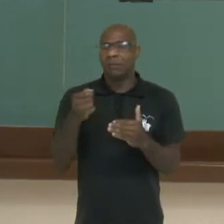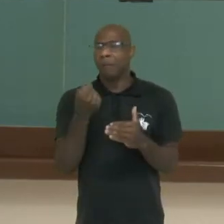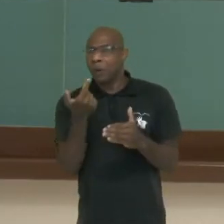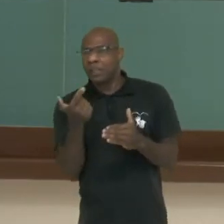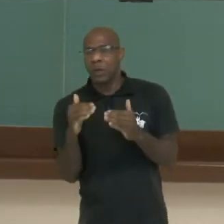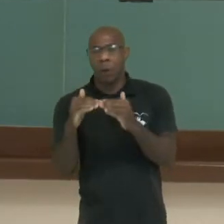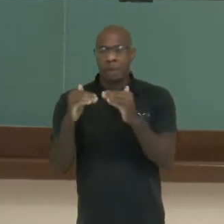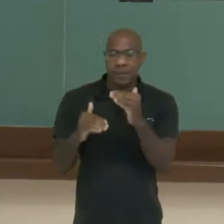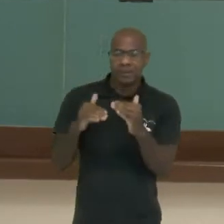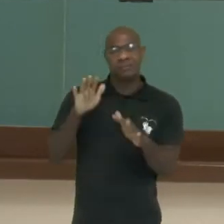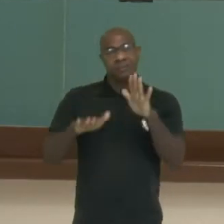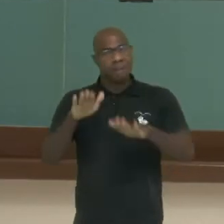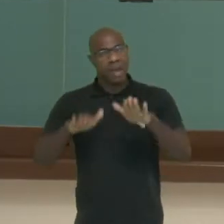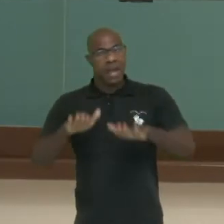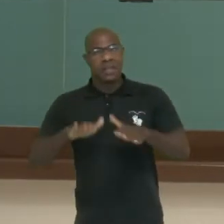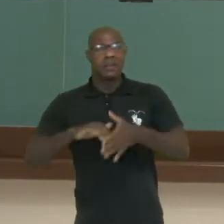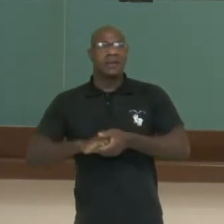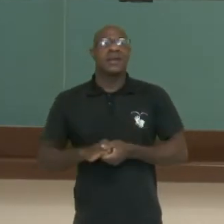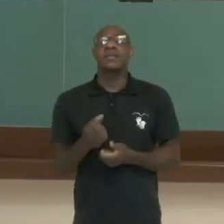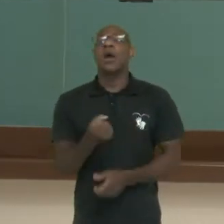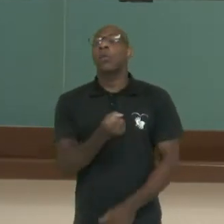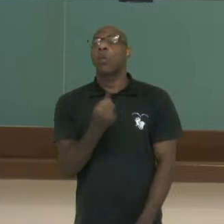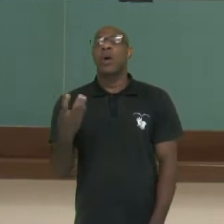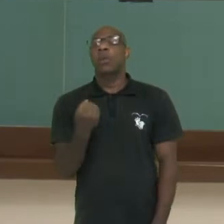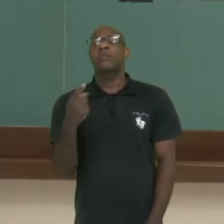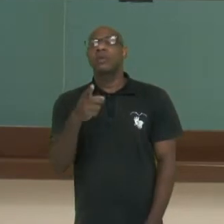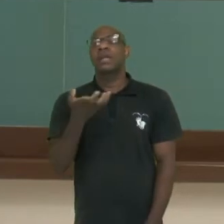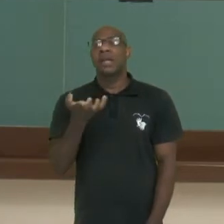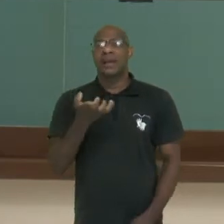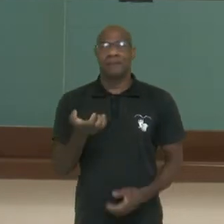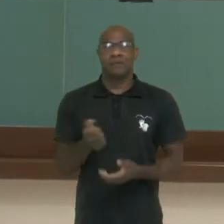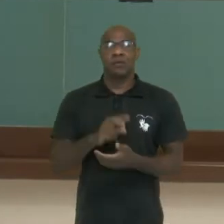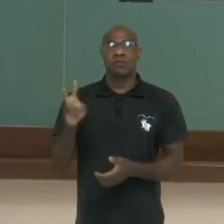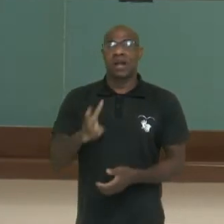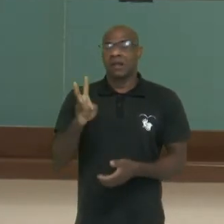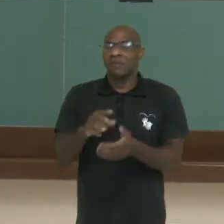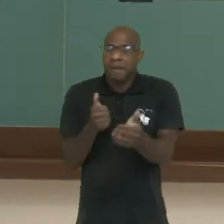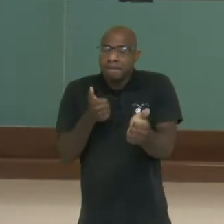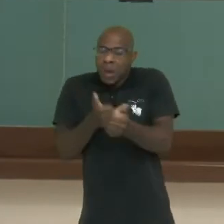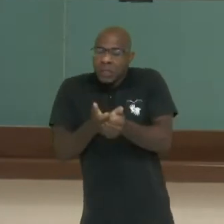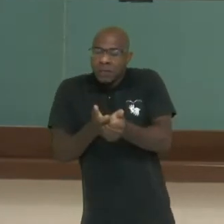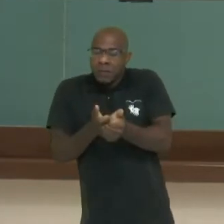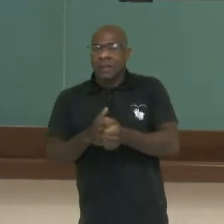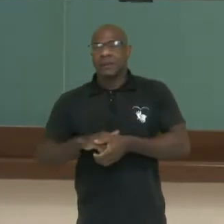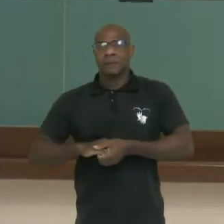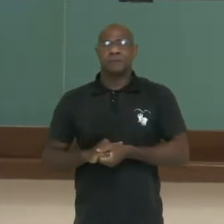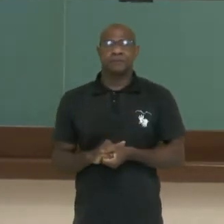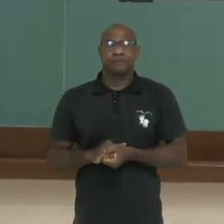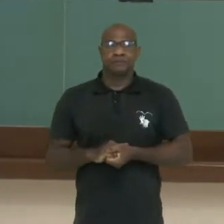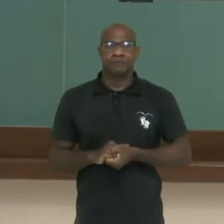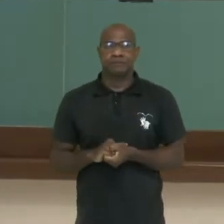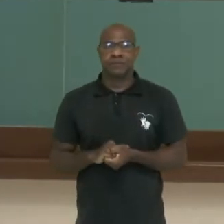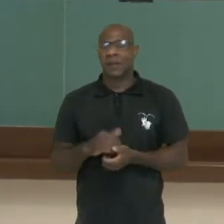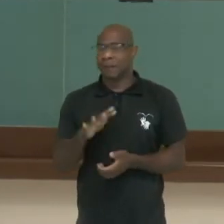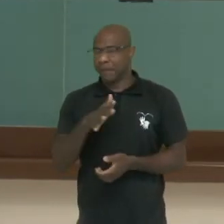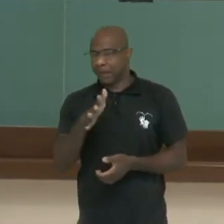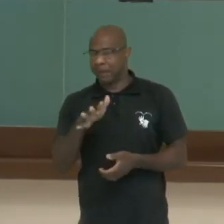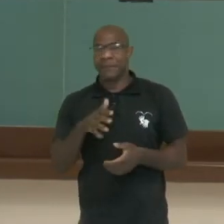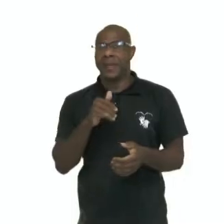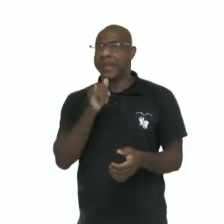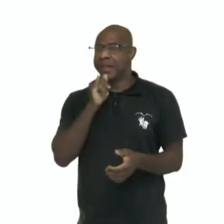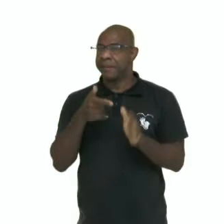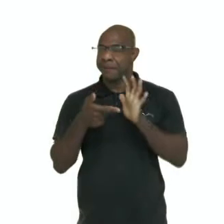né? Isso depende aí da quantidade, esse valor fica aproximado, fica próximo desse 1 quilo, por exemplo,